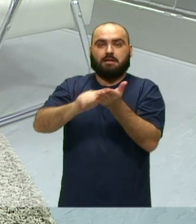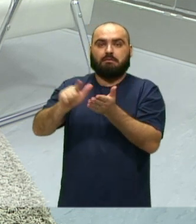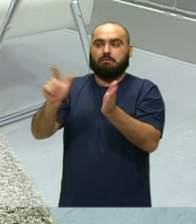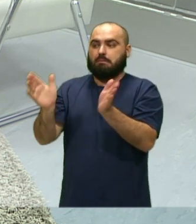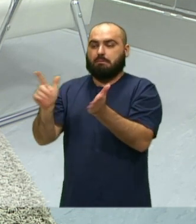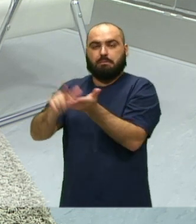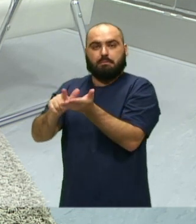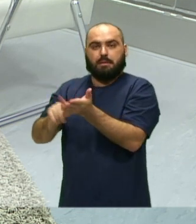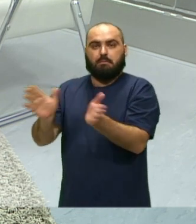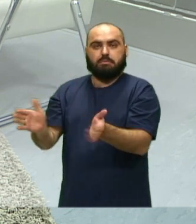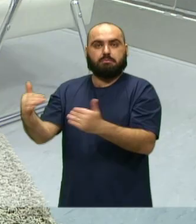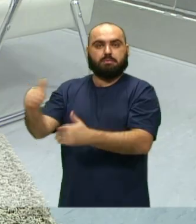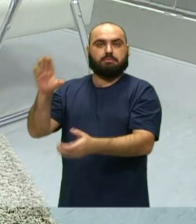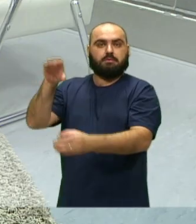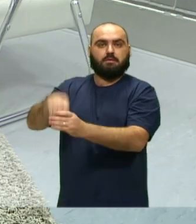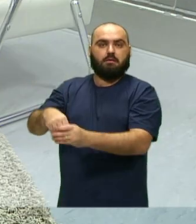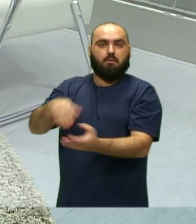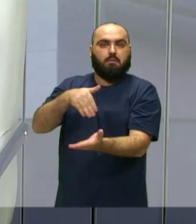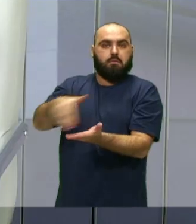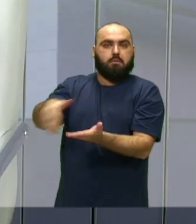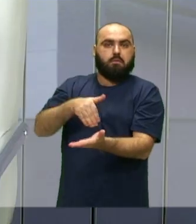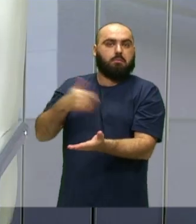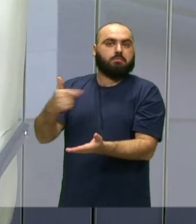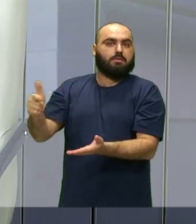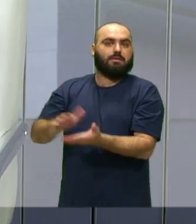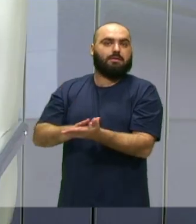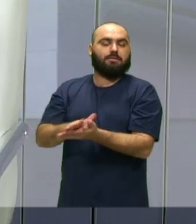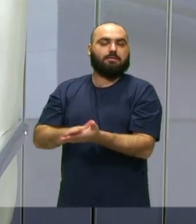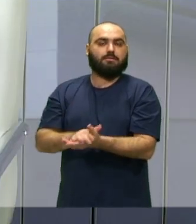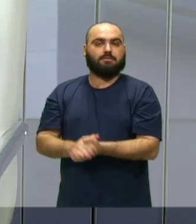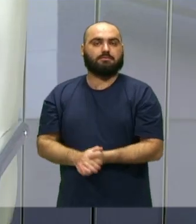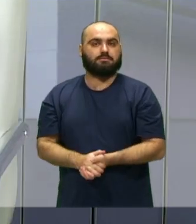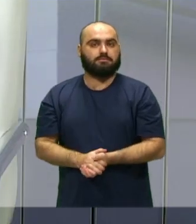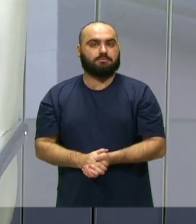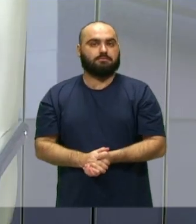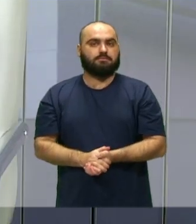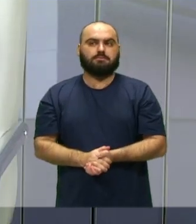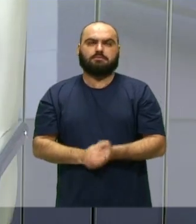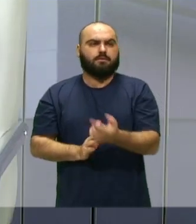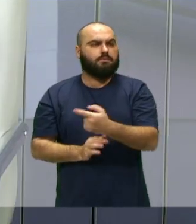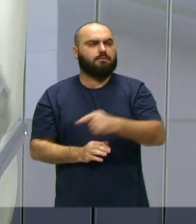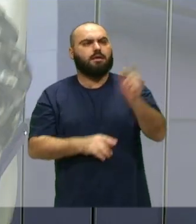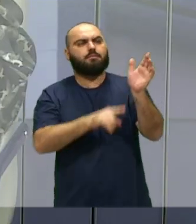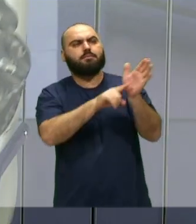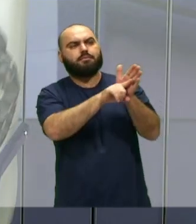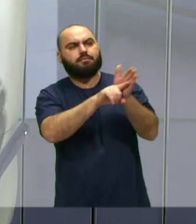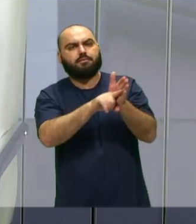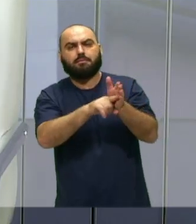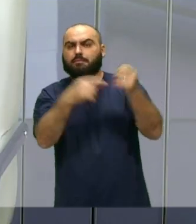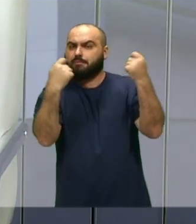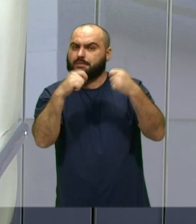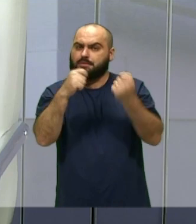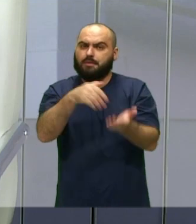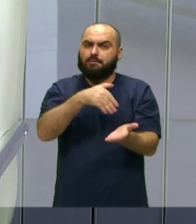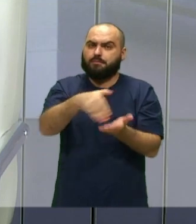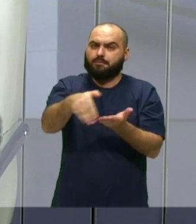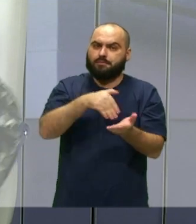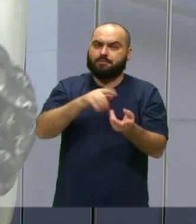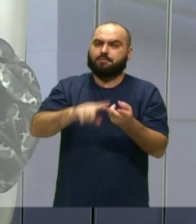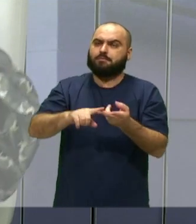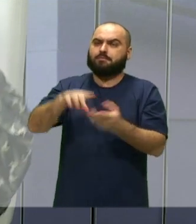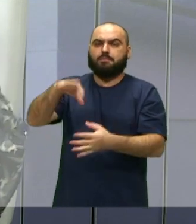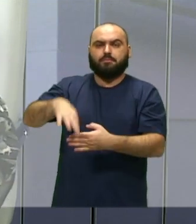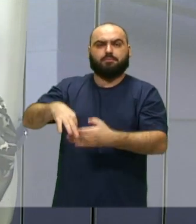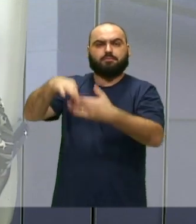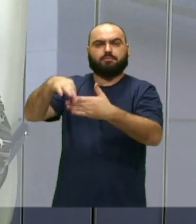encaixotados, não tem nada escaneado, certo? Porque como é que vai fazer uma busca em cima daquilo tudo? Isso, aquilo ali tem que estar escaneado, tem que estar no programa,